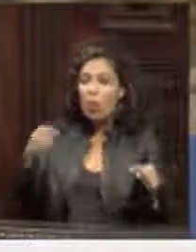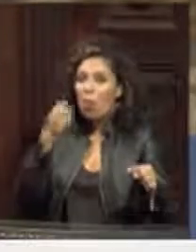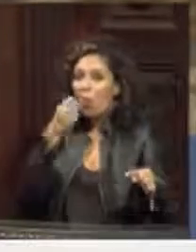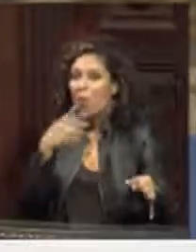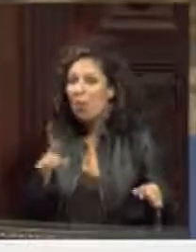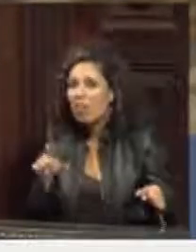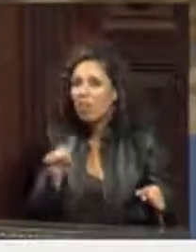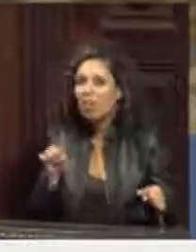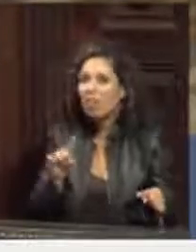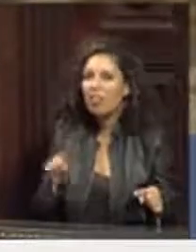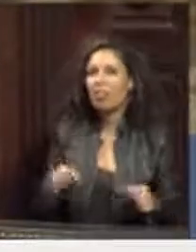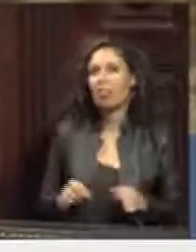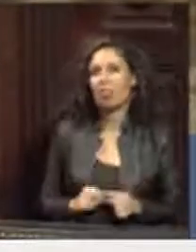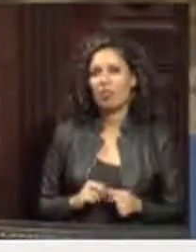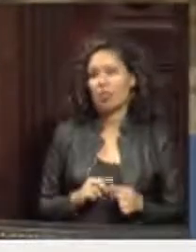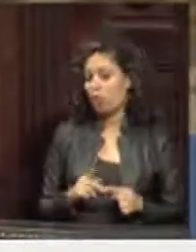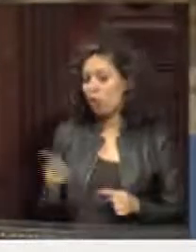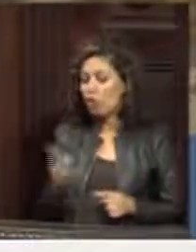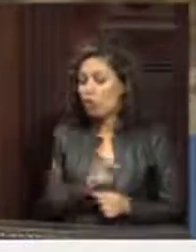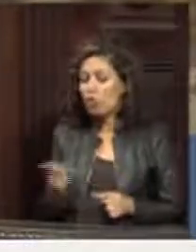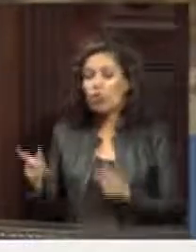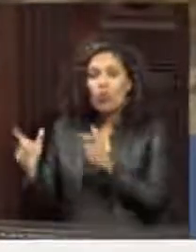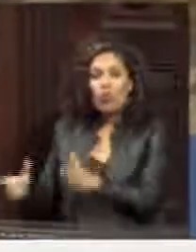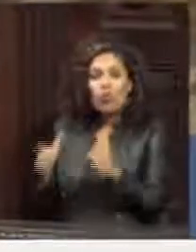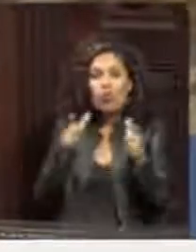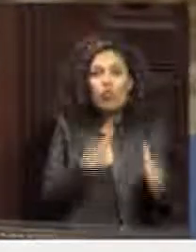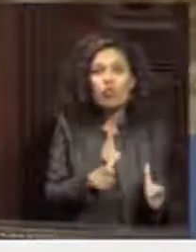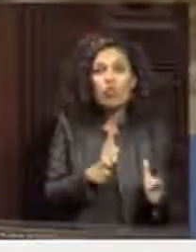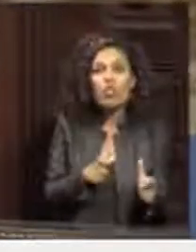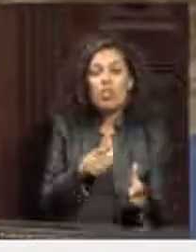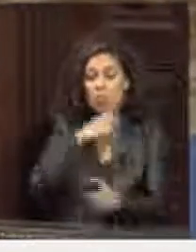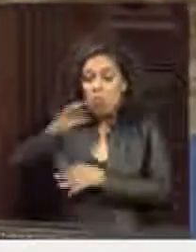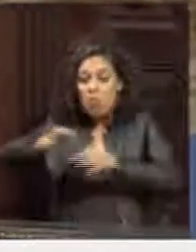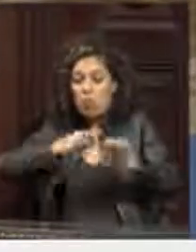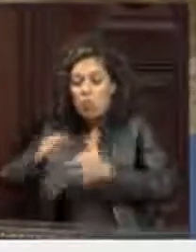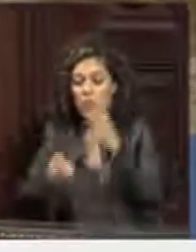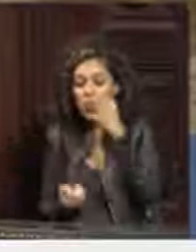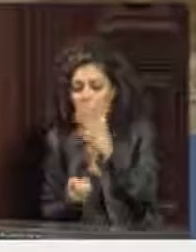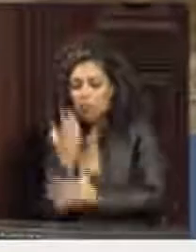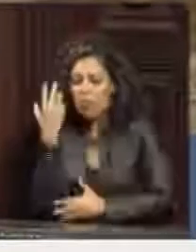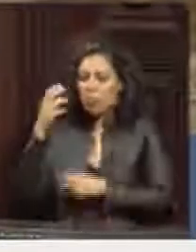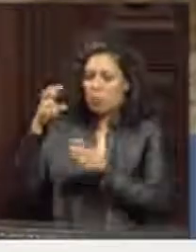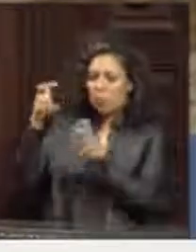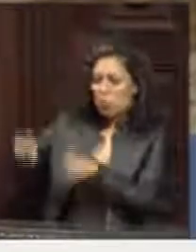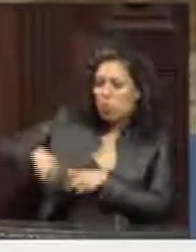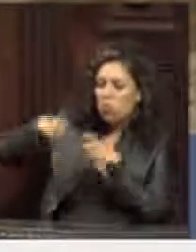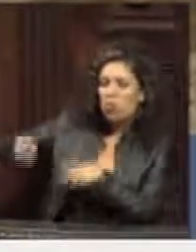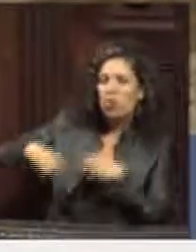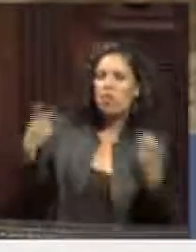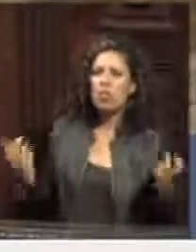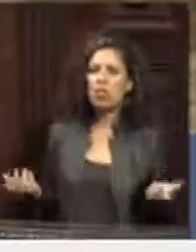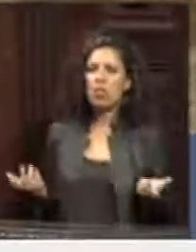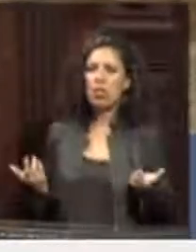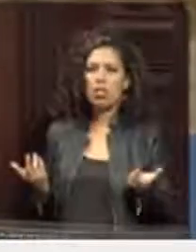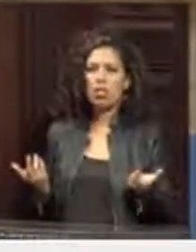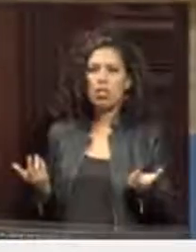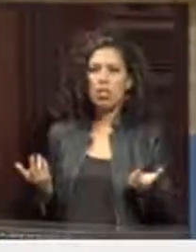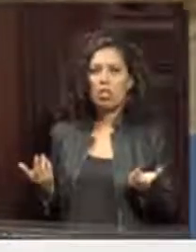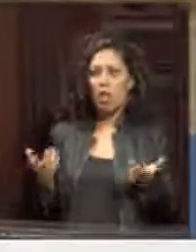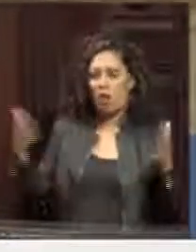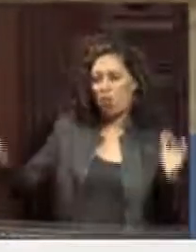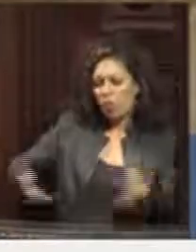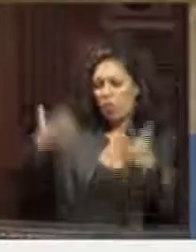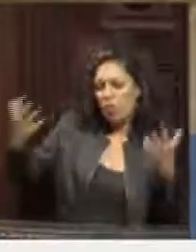ali, Sumidouro, São José do Vale do Rio Preto, Teresópolis, Petrópolis, uma das maiores produções do estado do Rio de Janeiro, pulmão da